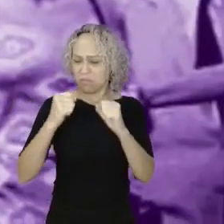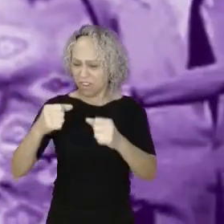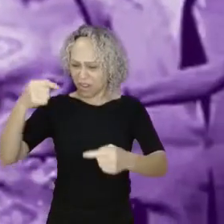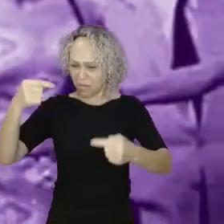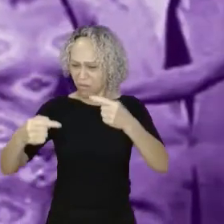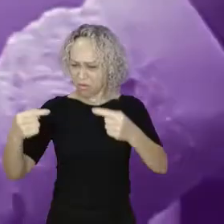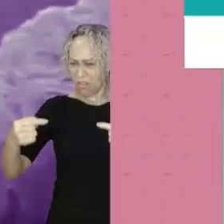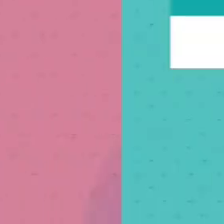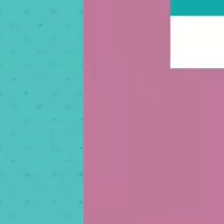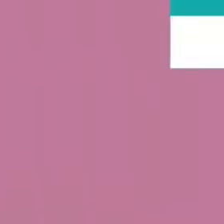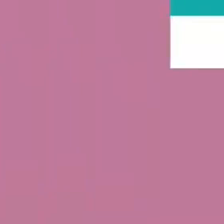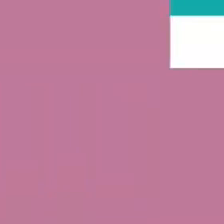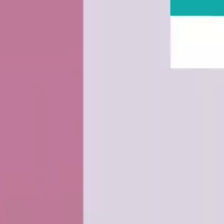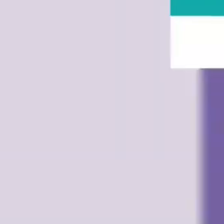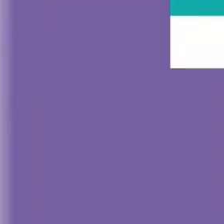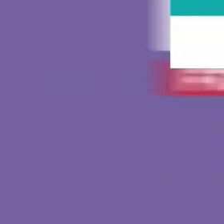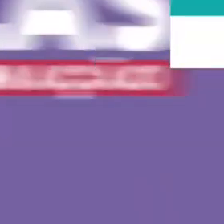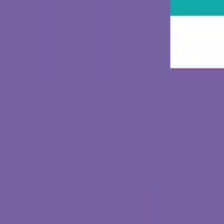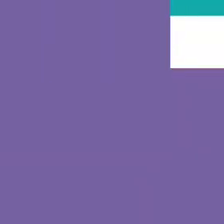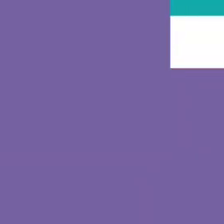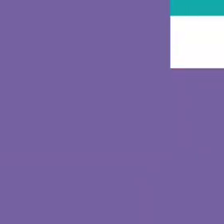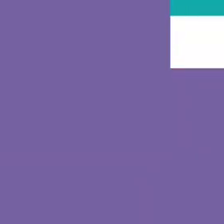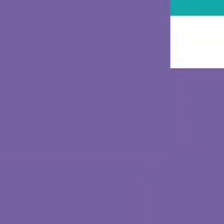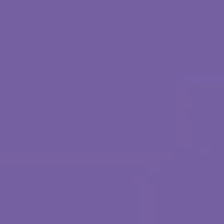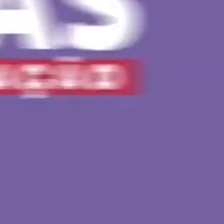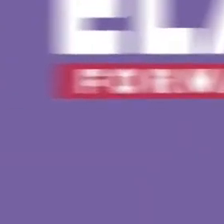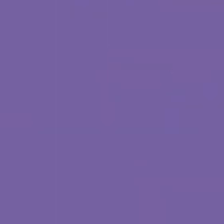de poder.